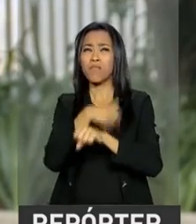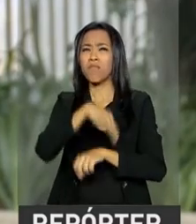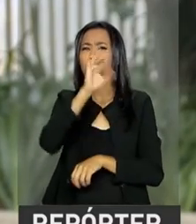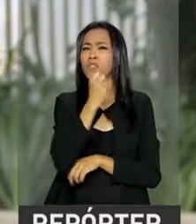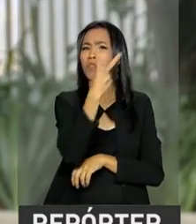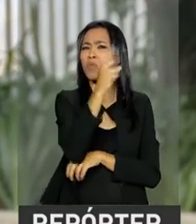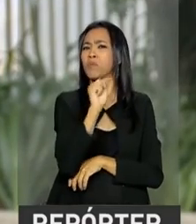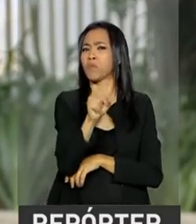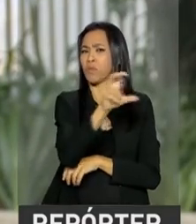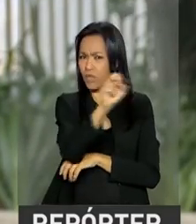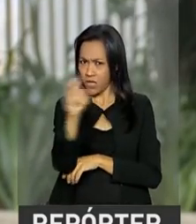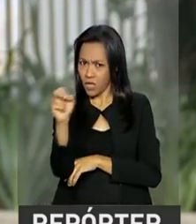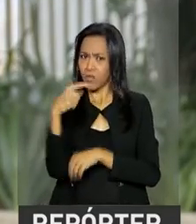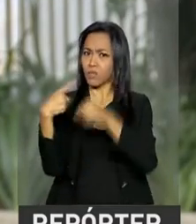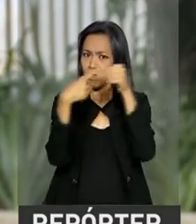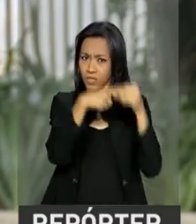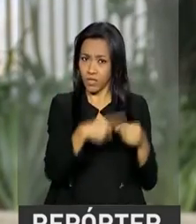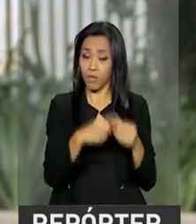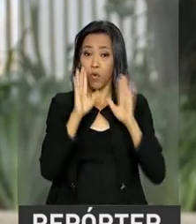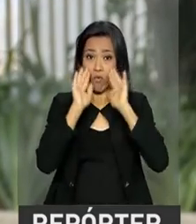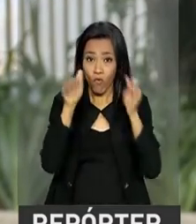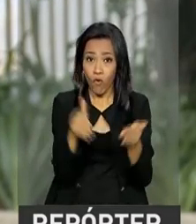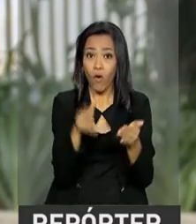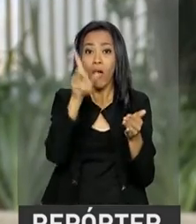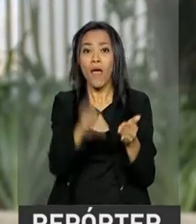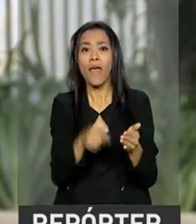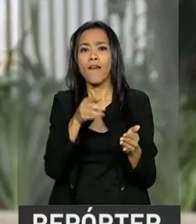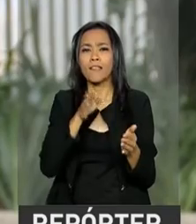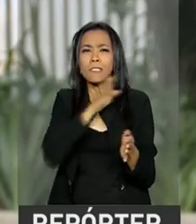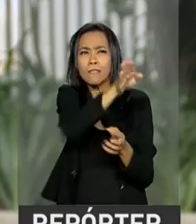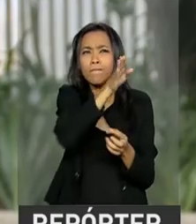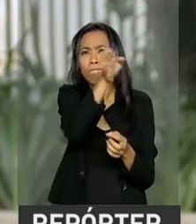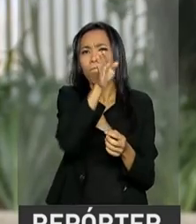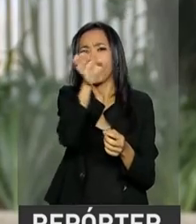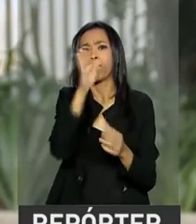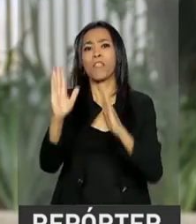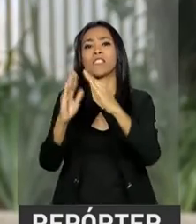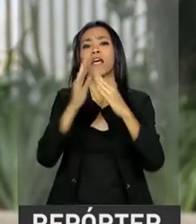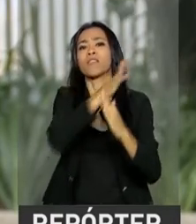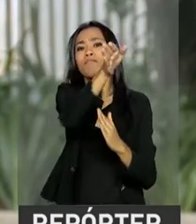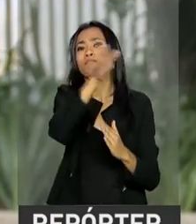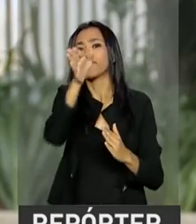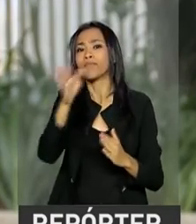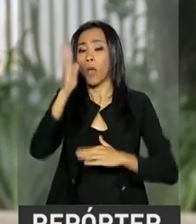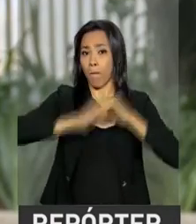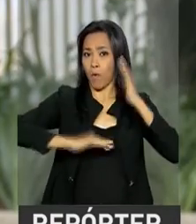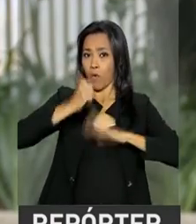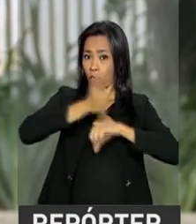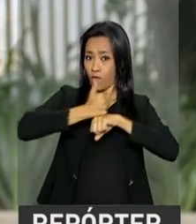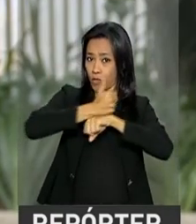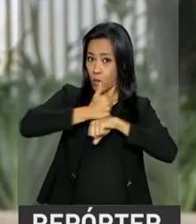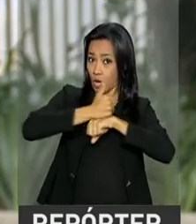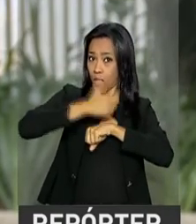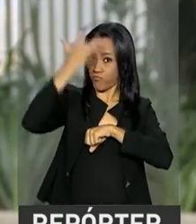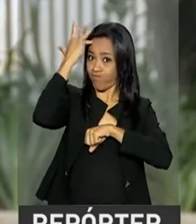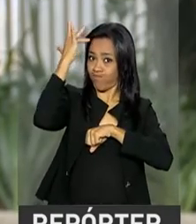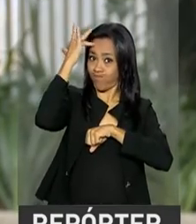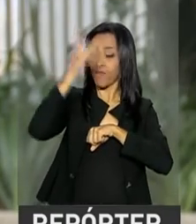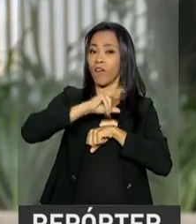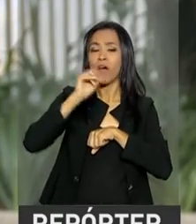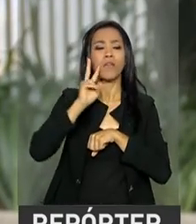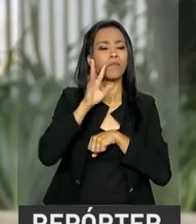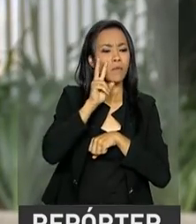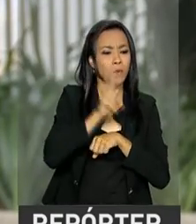2.500 municípios. O foco agora é intensificar as visitas às residências, onde profissionais capacitados vão acompanhar a